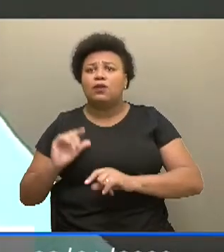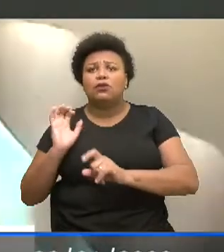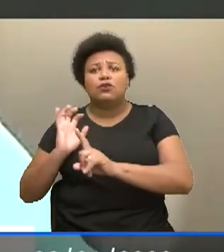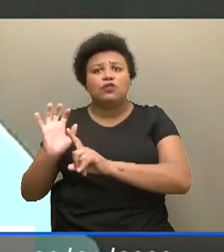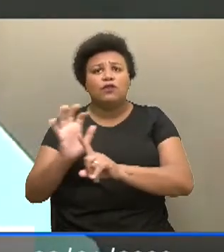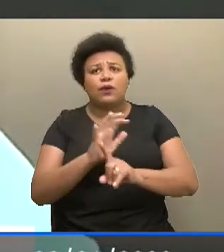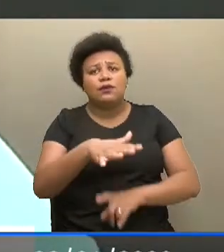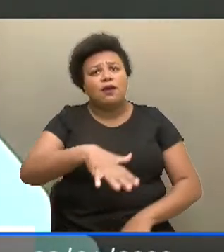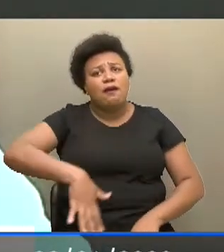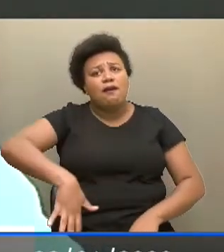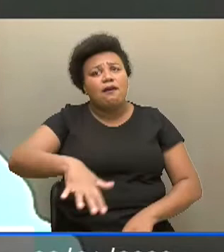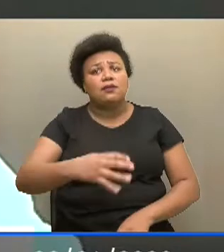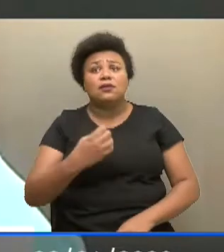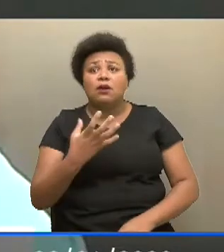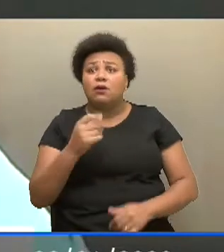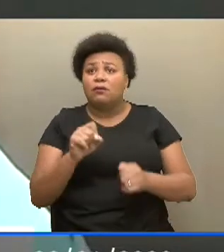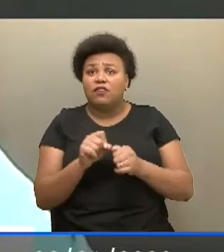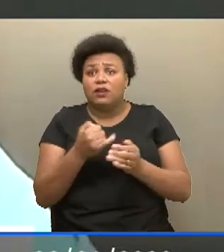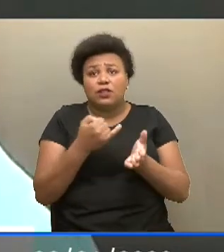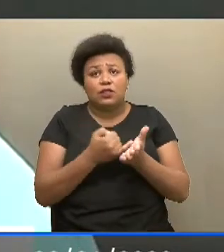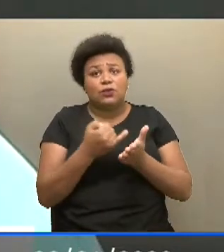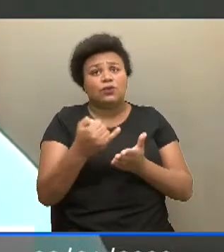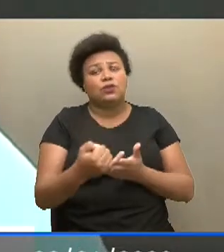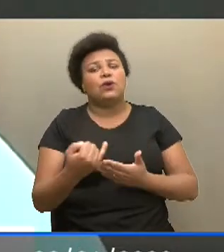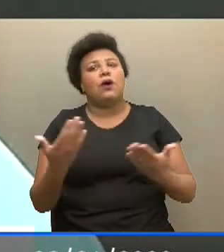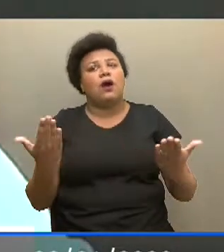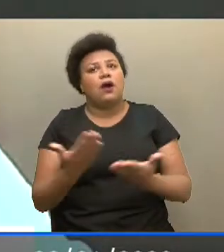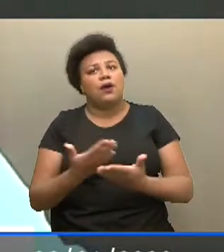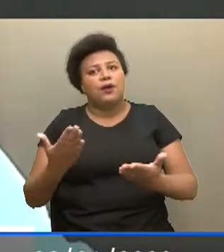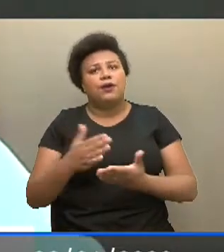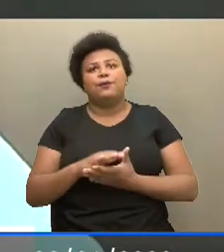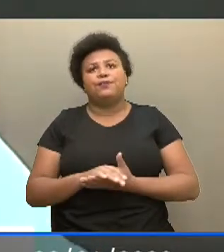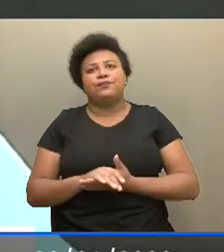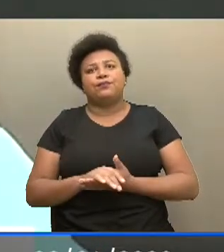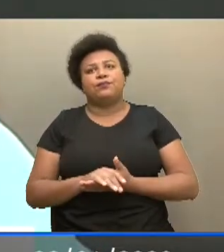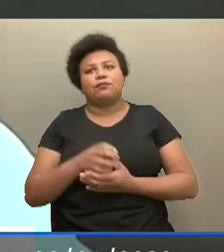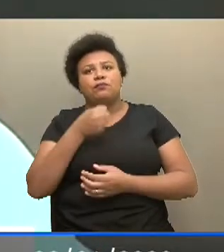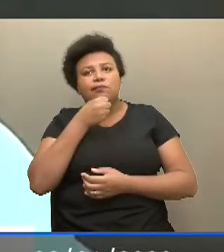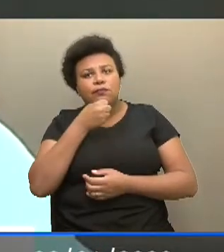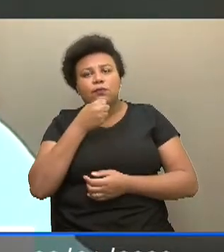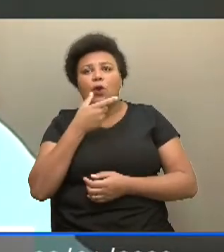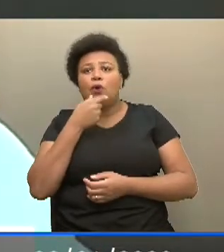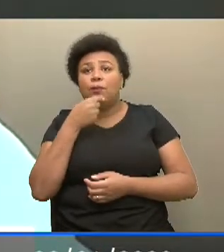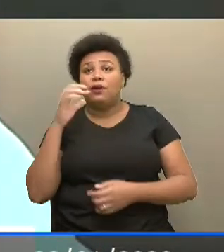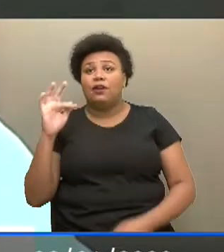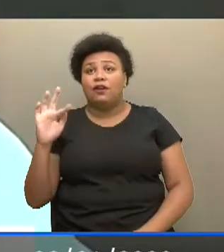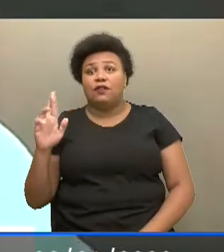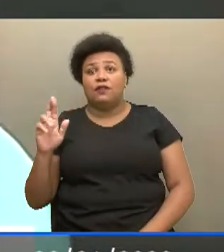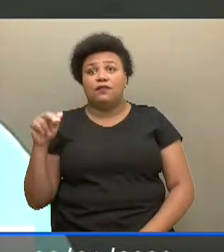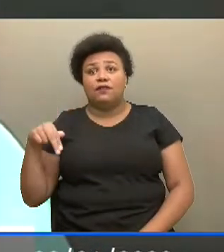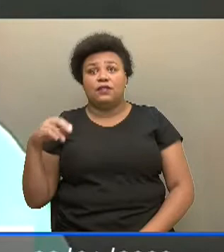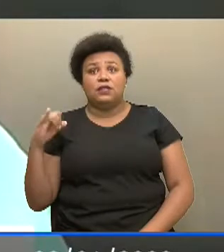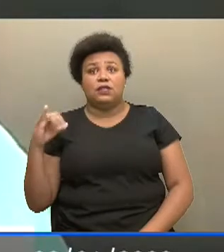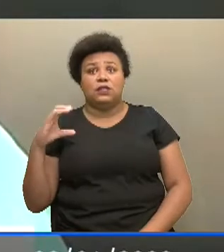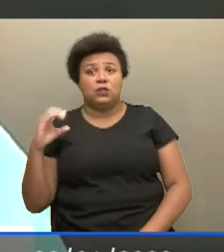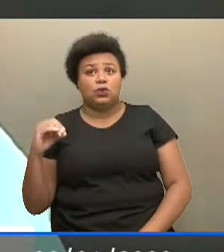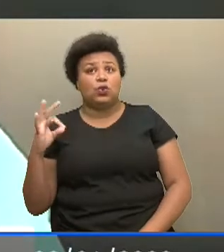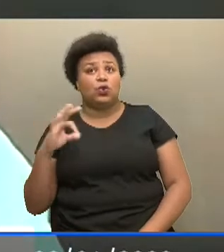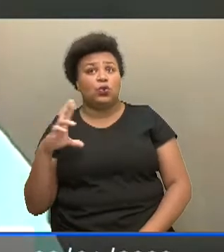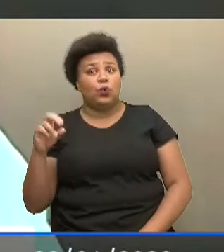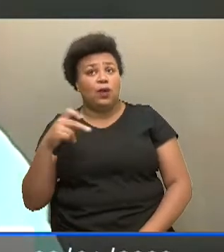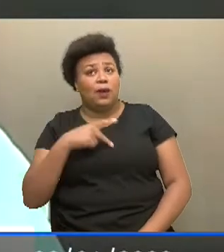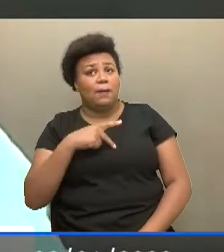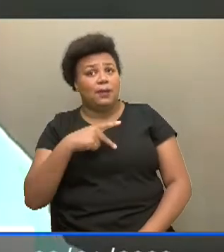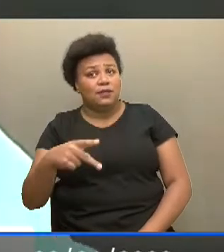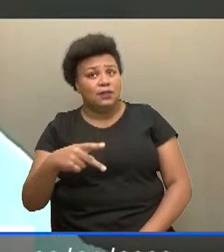aos setores. Então, feita essa introdução, eu vou passar a palavra ao Francisco Turra, presidente da Associação Brasileira de